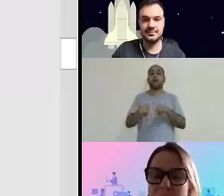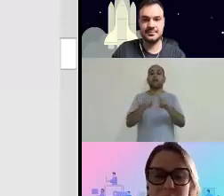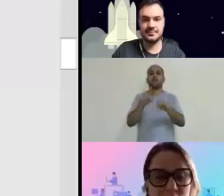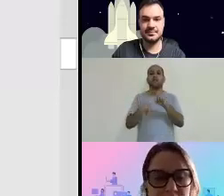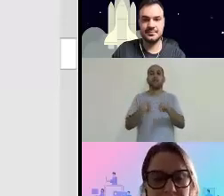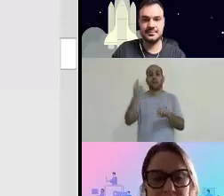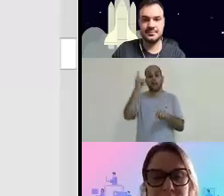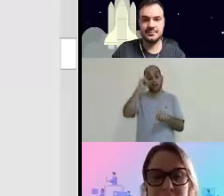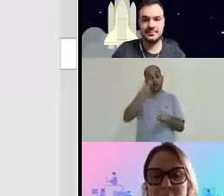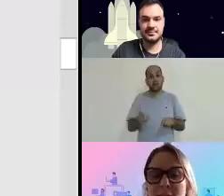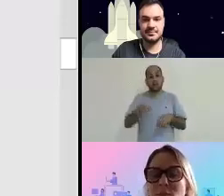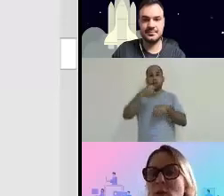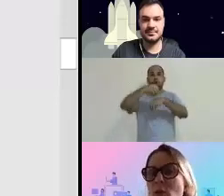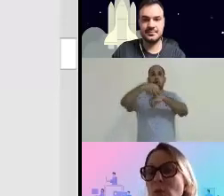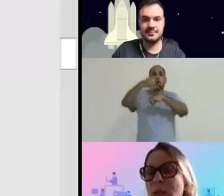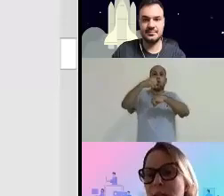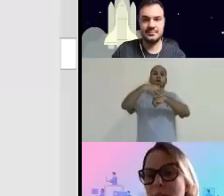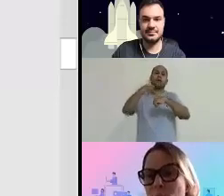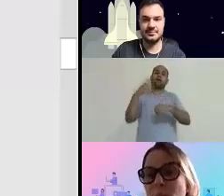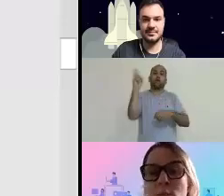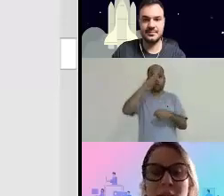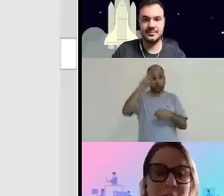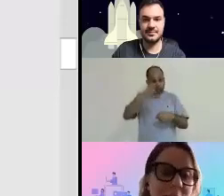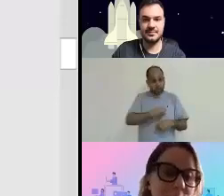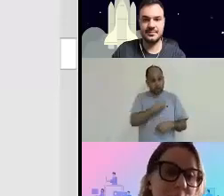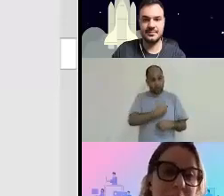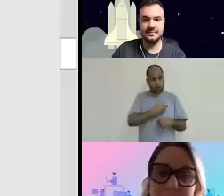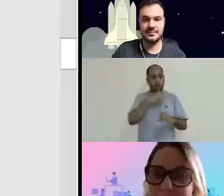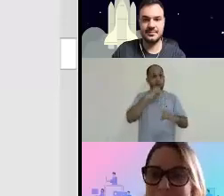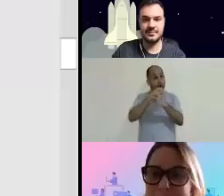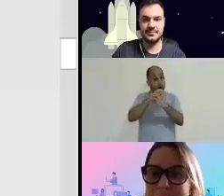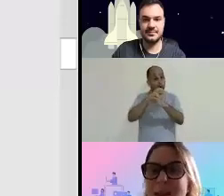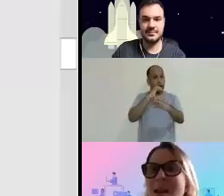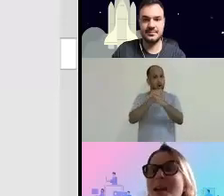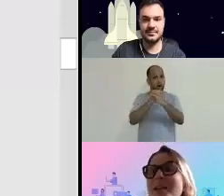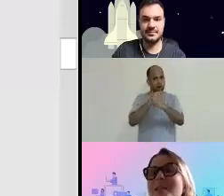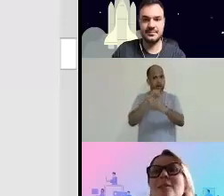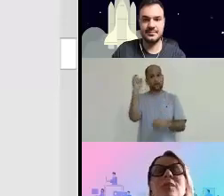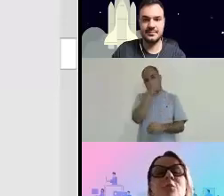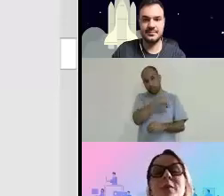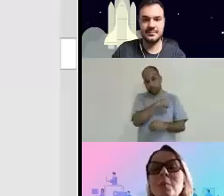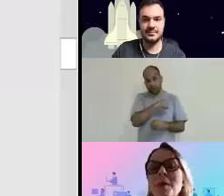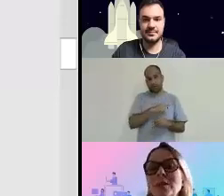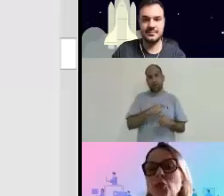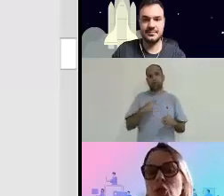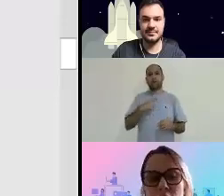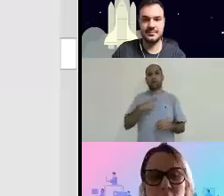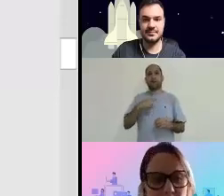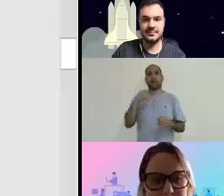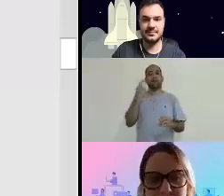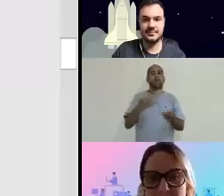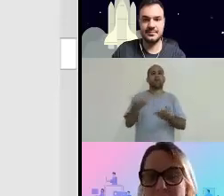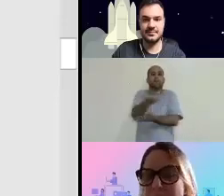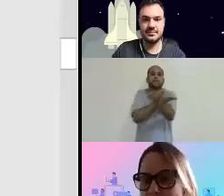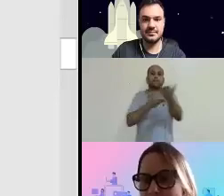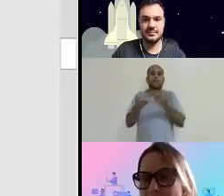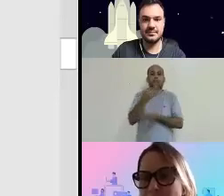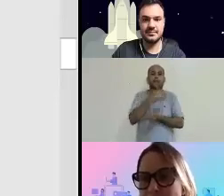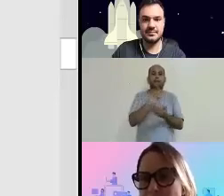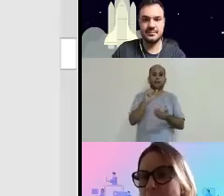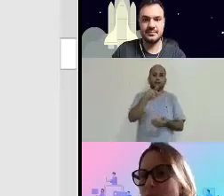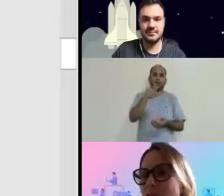contar quem são eles não têm comunicação, uma comunicação eficiente, eles não têm uma empatia para